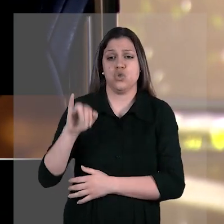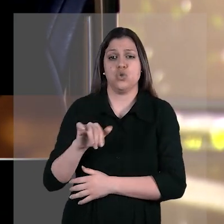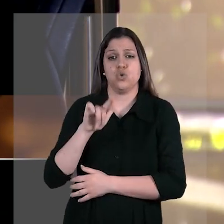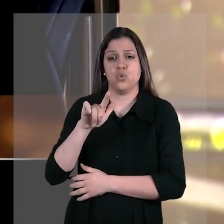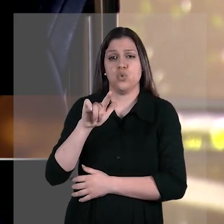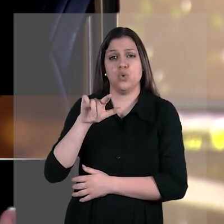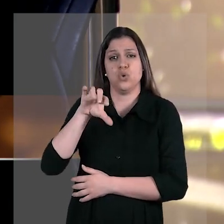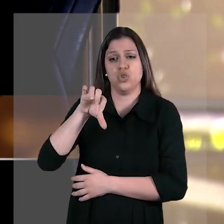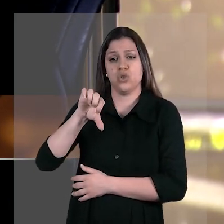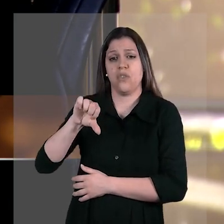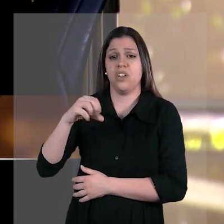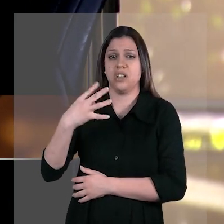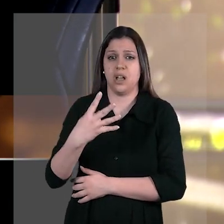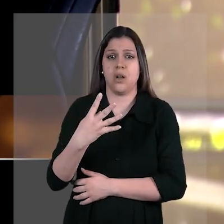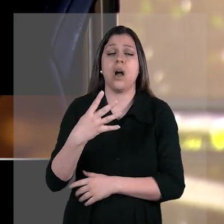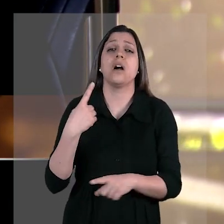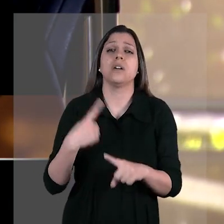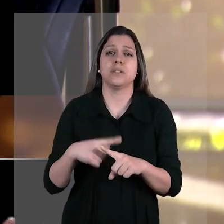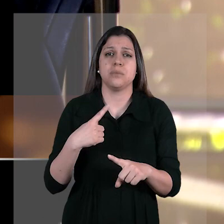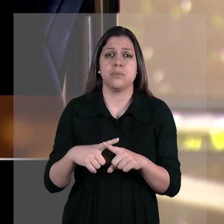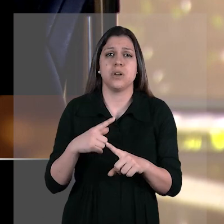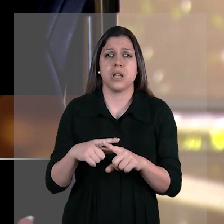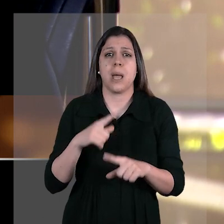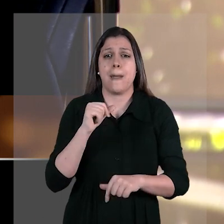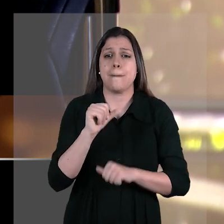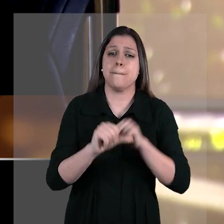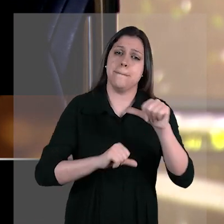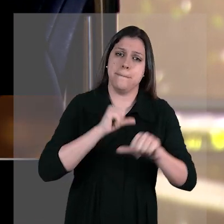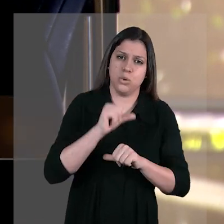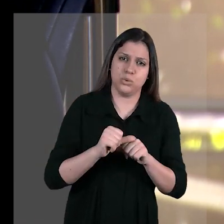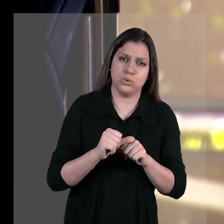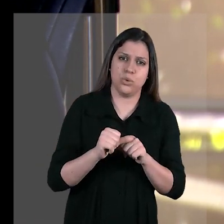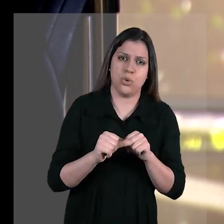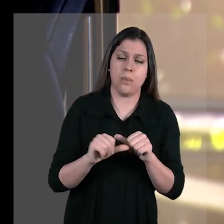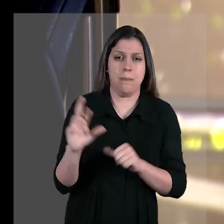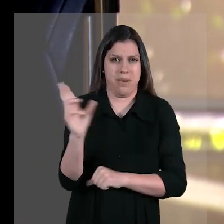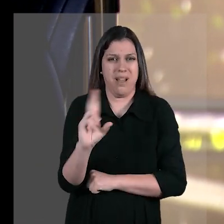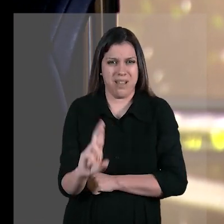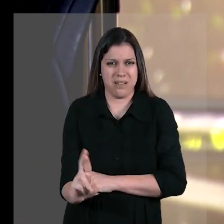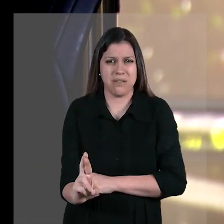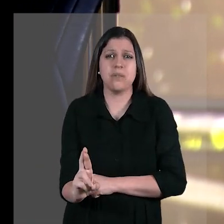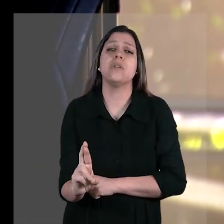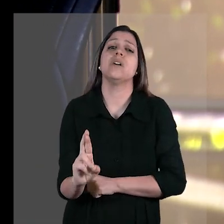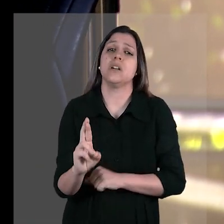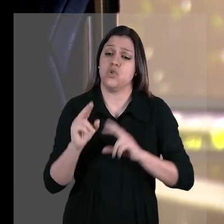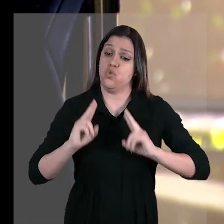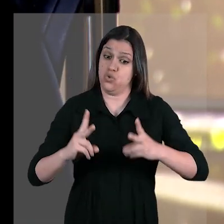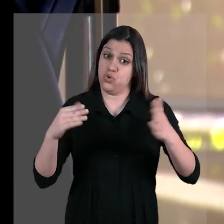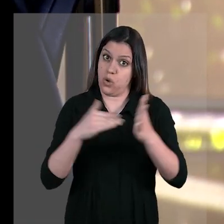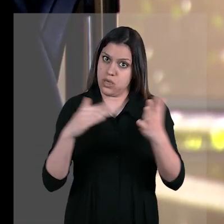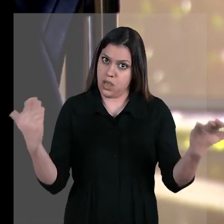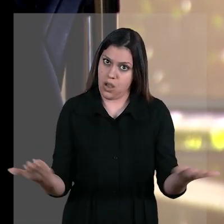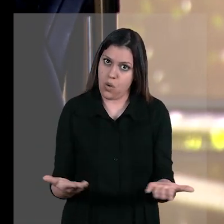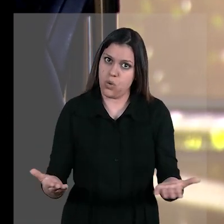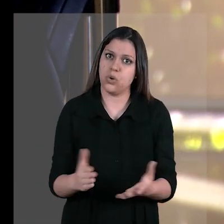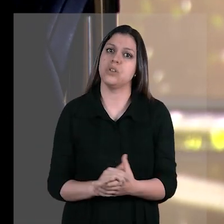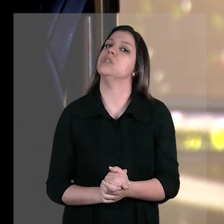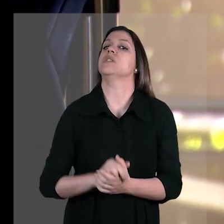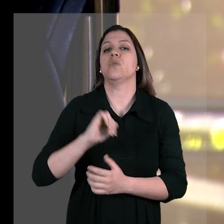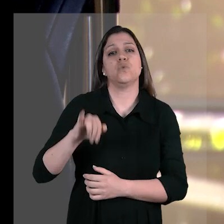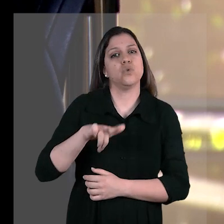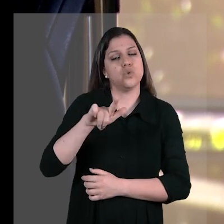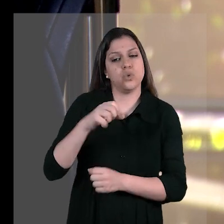94, que é quando houve a alteração da moeda para o RV, depois para real e que permanece até a data de hoje.